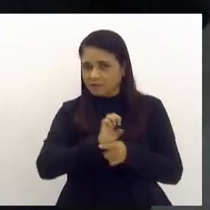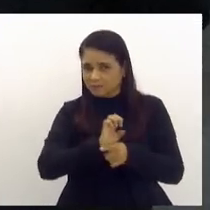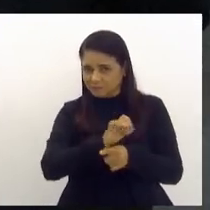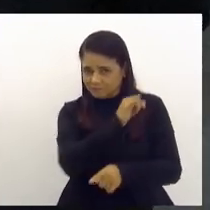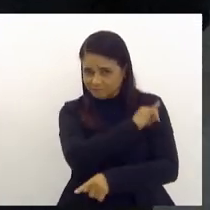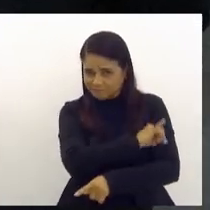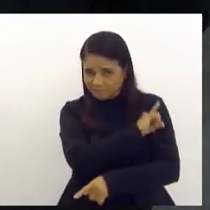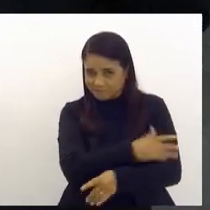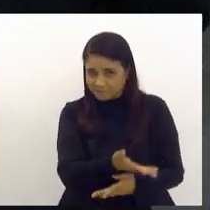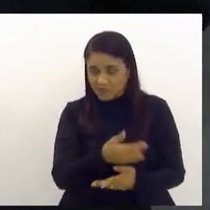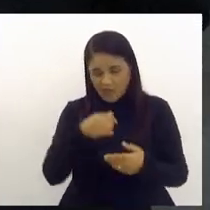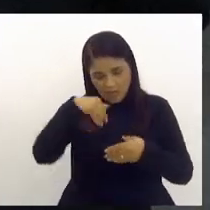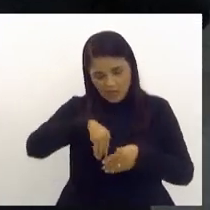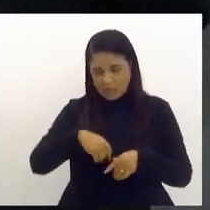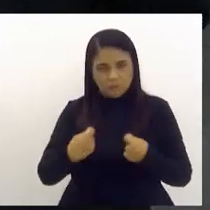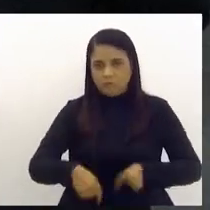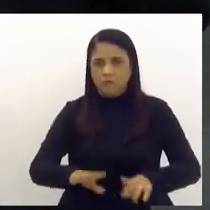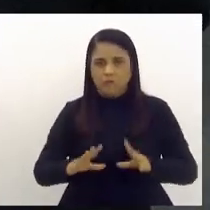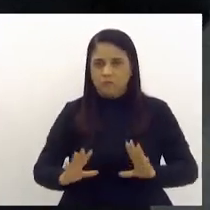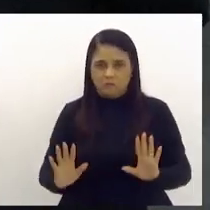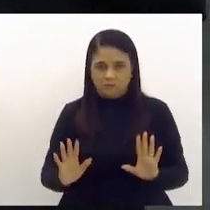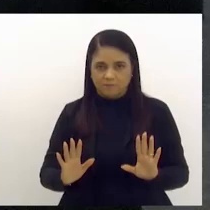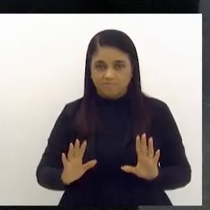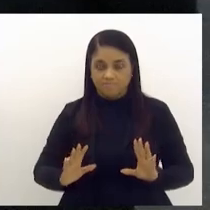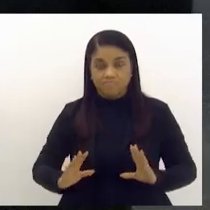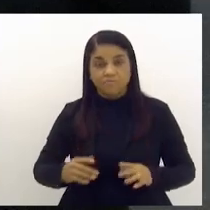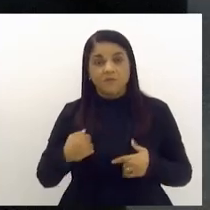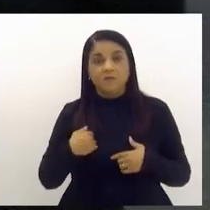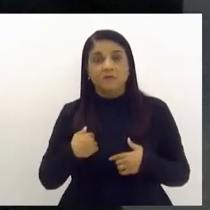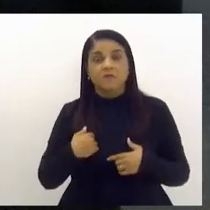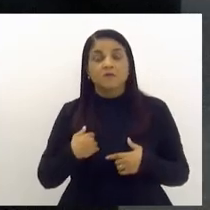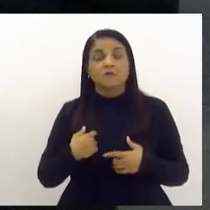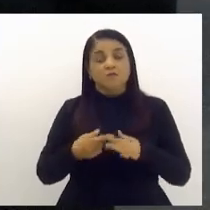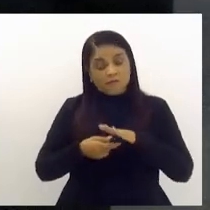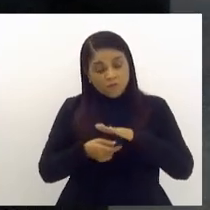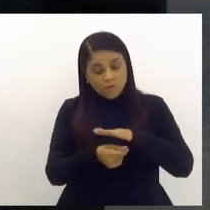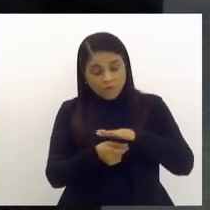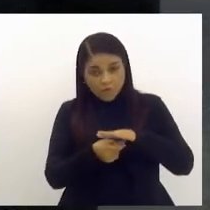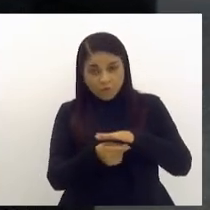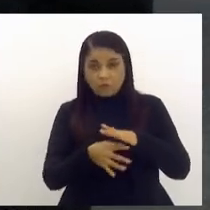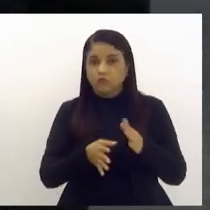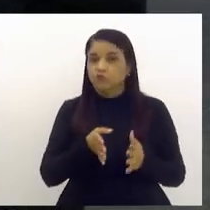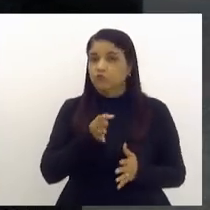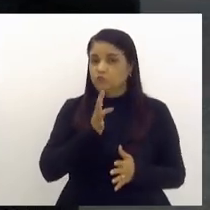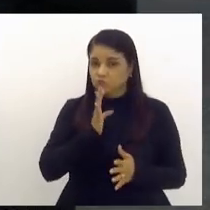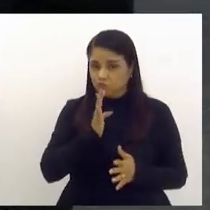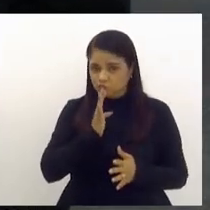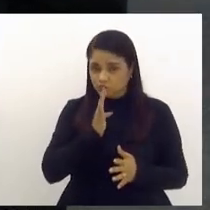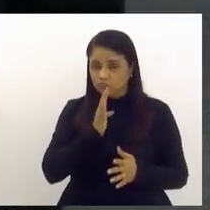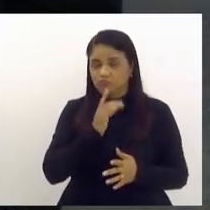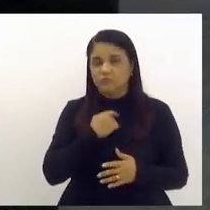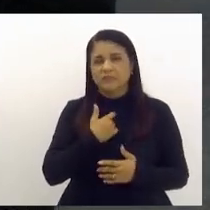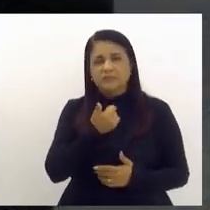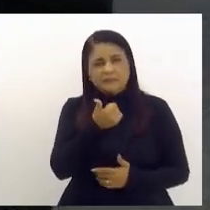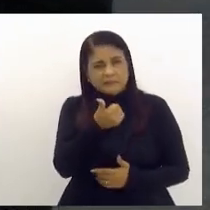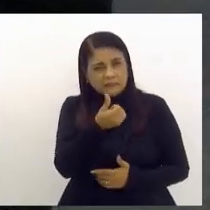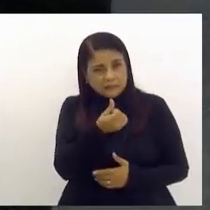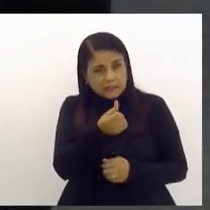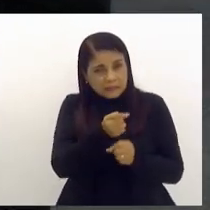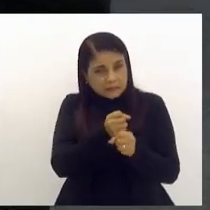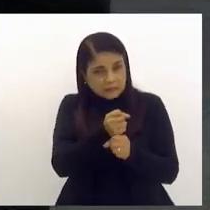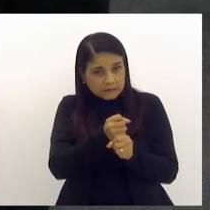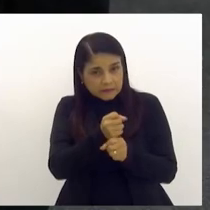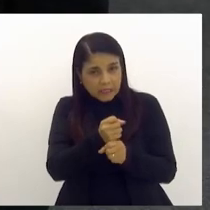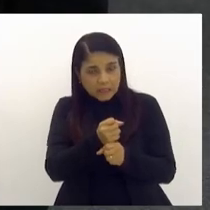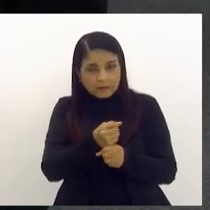gente não precisa de botar aqui dentro. Agora, em relação à questão dos fundos, eu sempre reconheci que depois de 16 anos